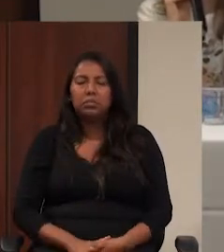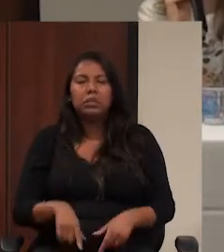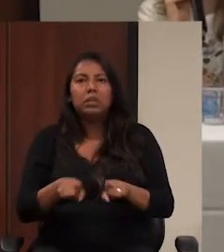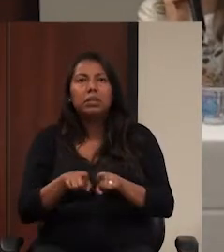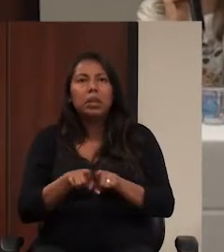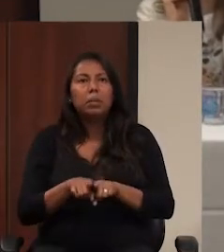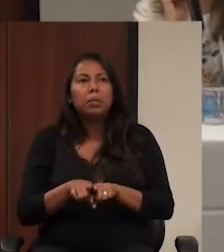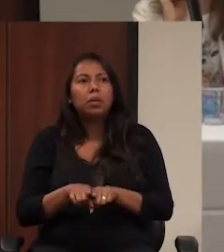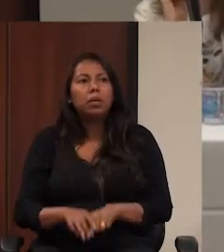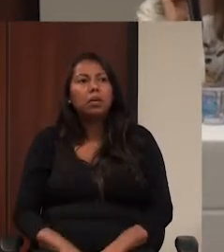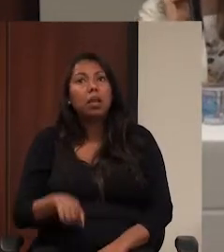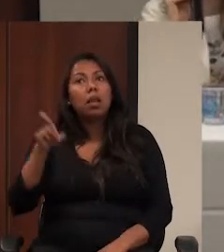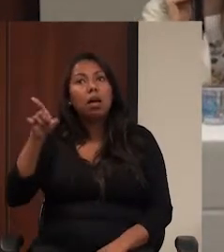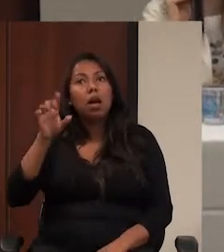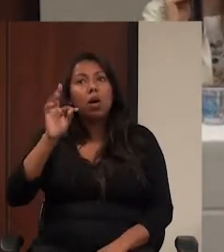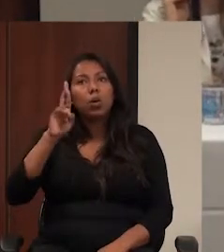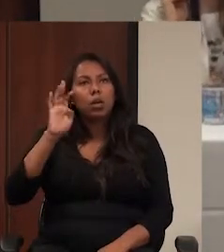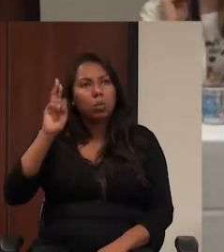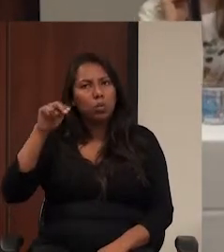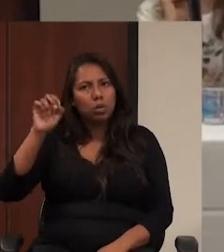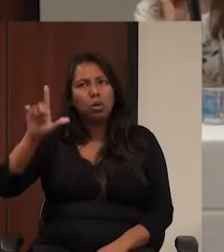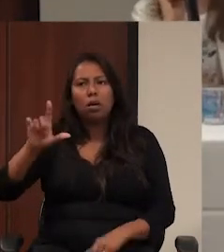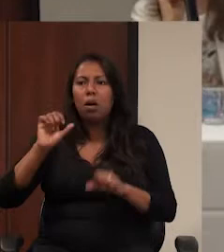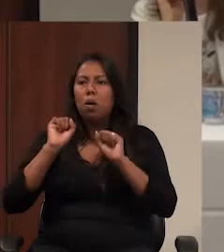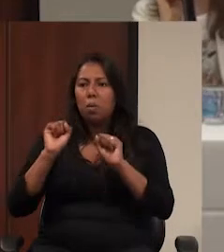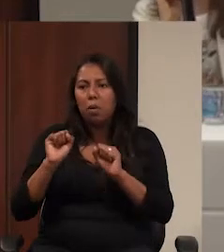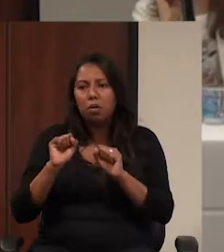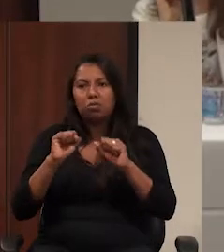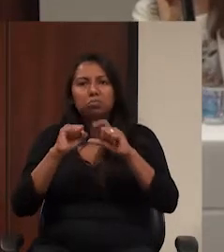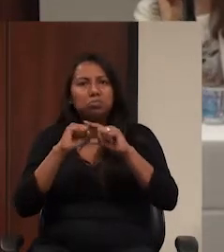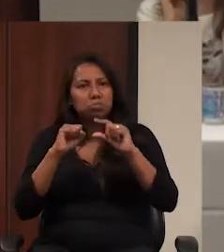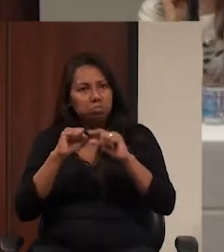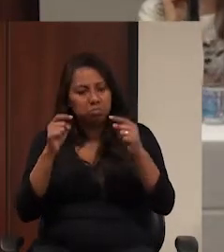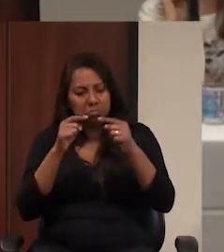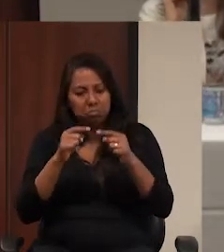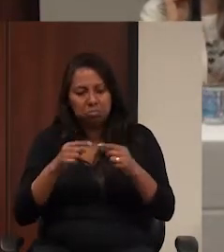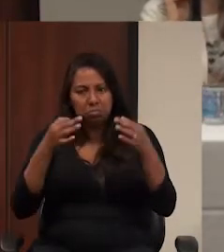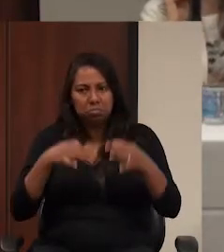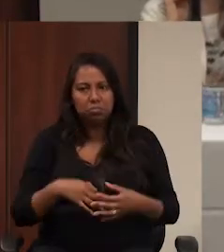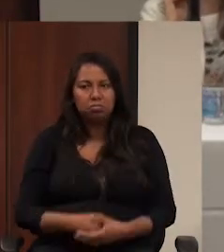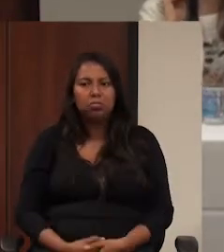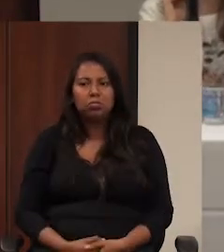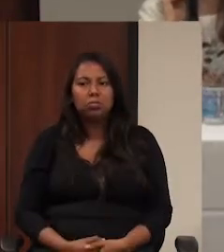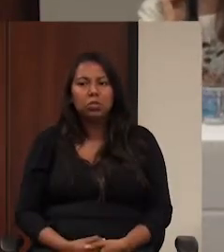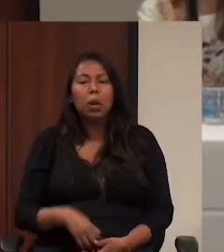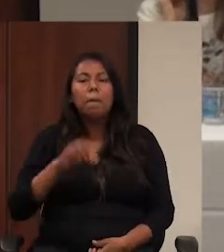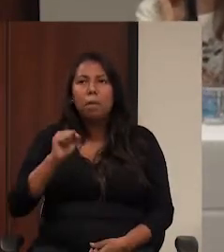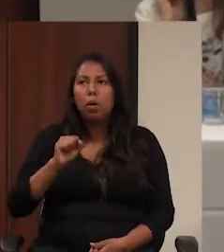podem fazer uso lá de um artigo específico, permitindo que os tribunais, desde logo, possam nomear